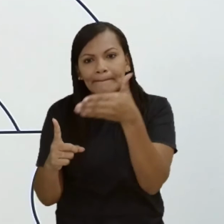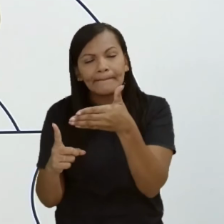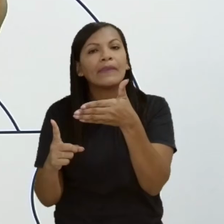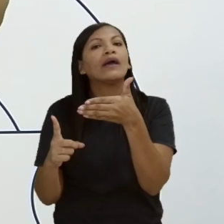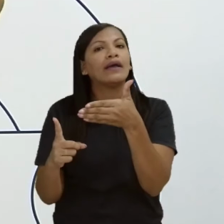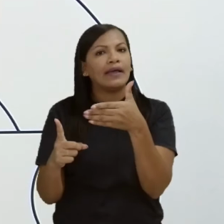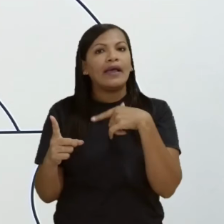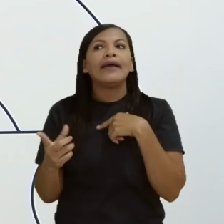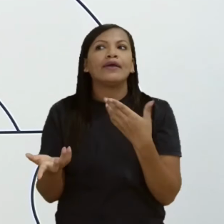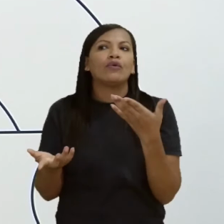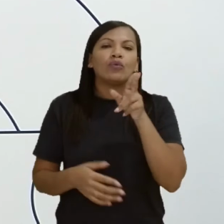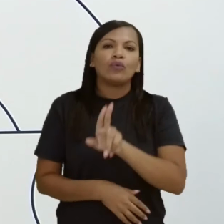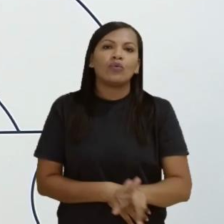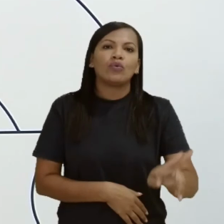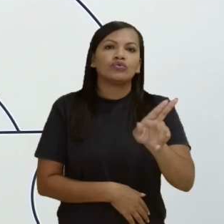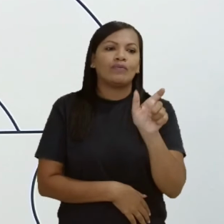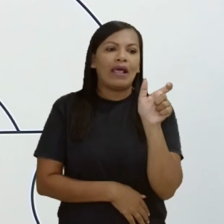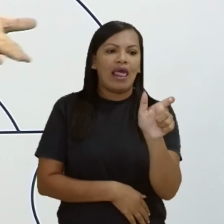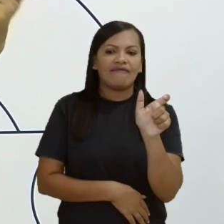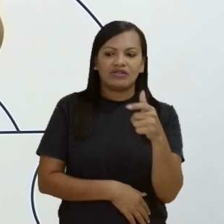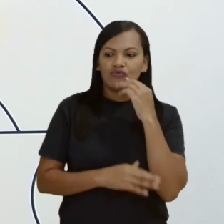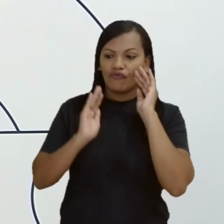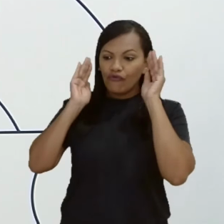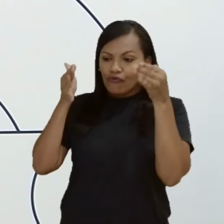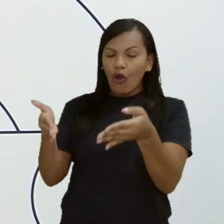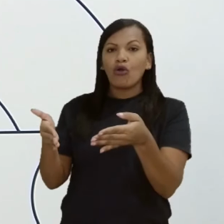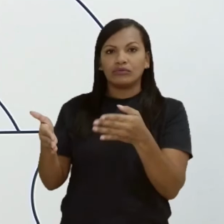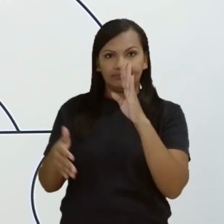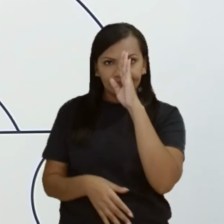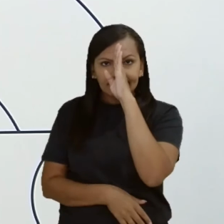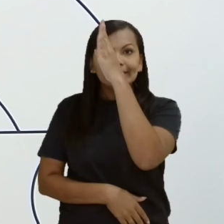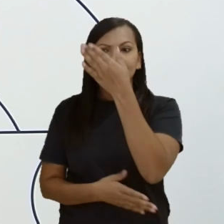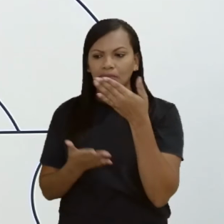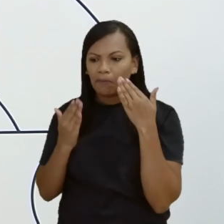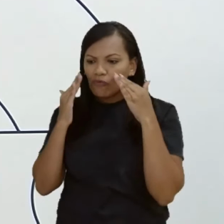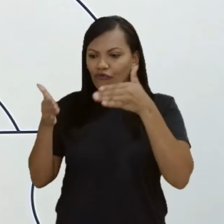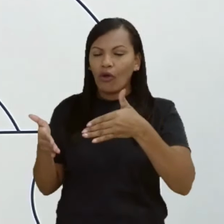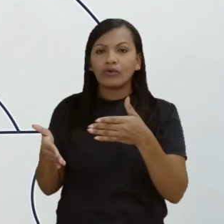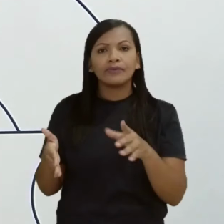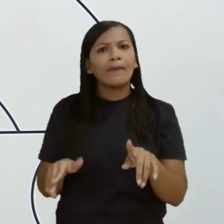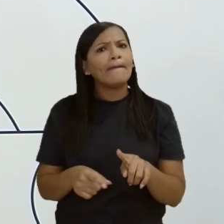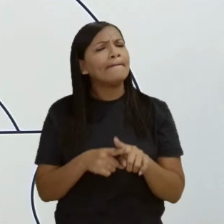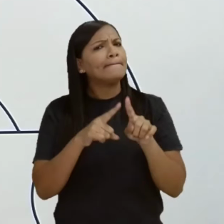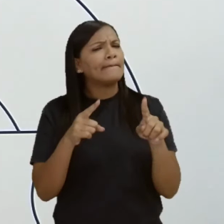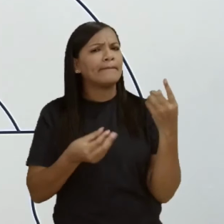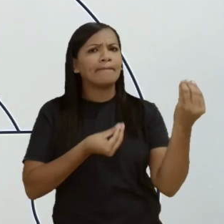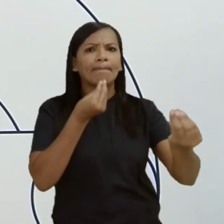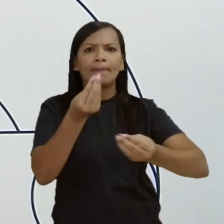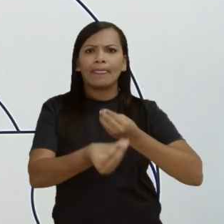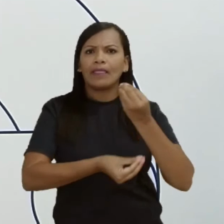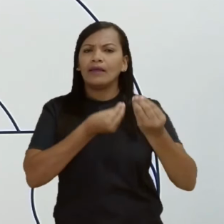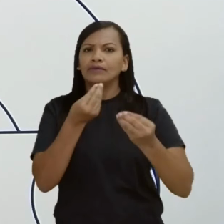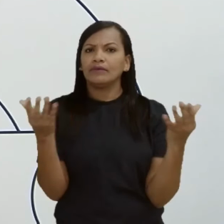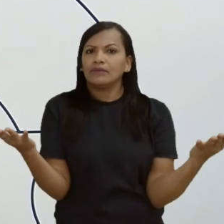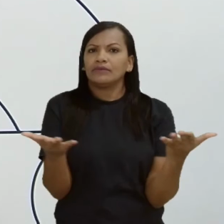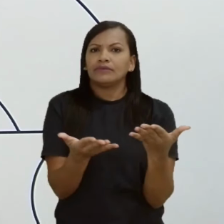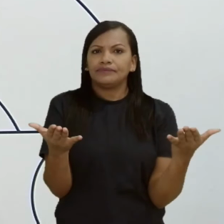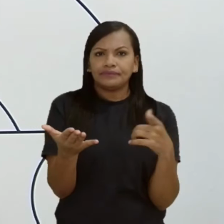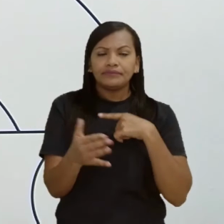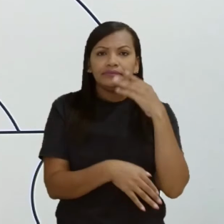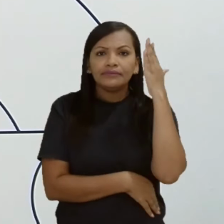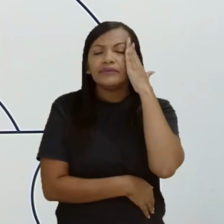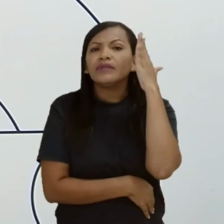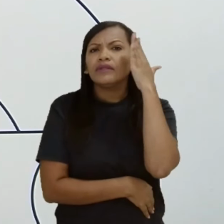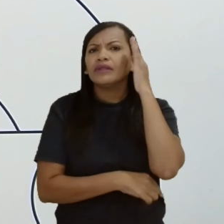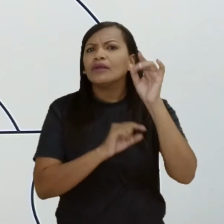uso intencional das palavras. Não foi isso que eu te disse agora há pouco? E como é que a gente vai agora entender